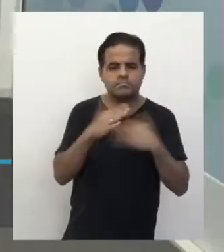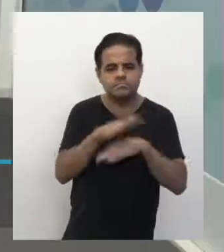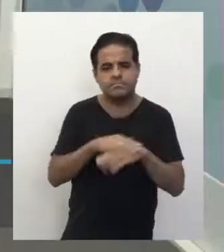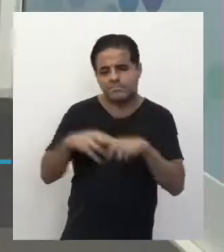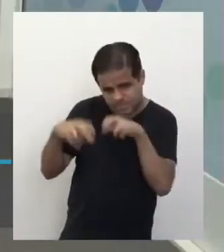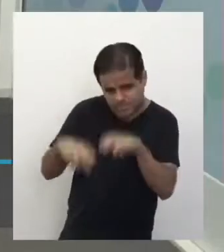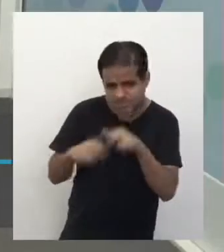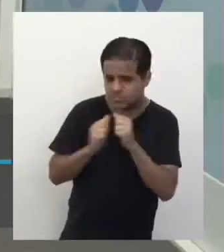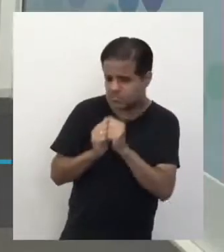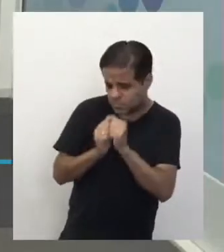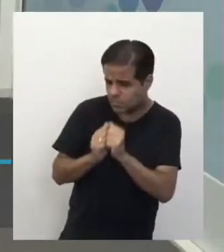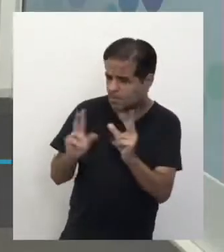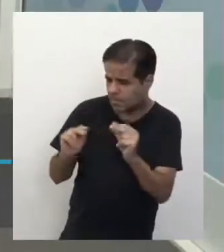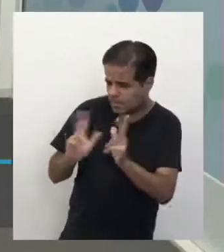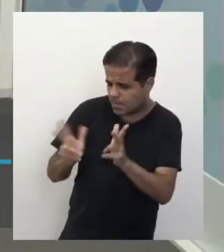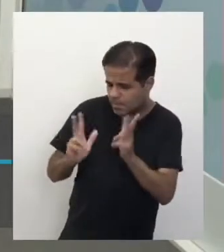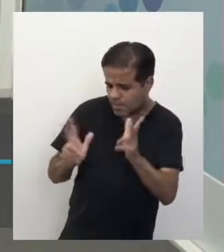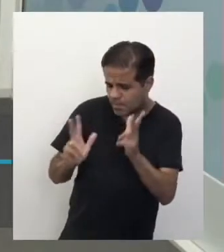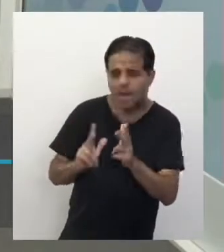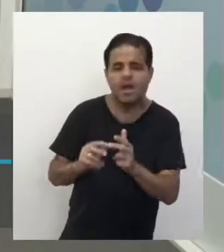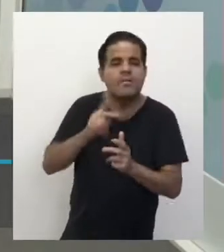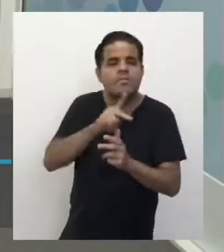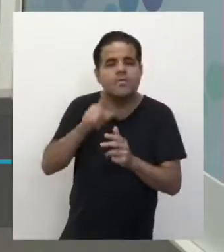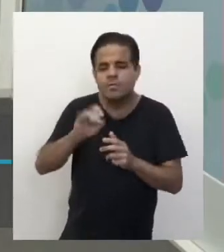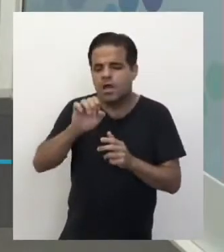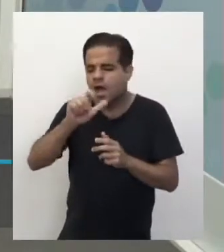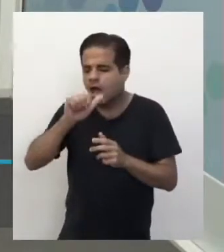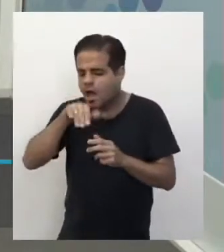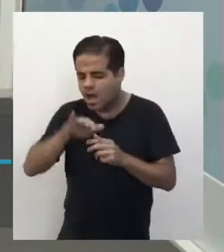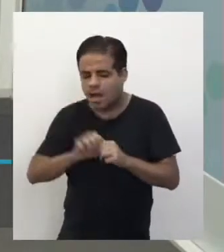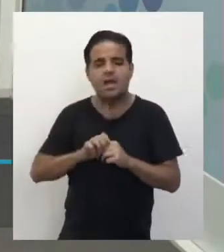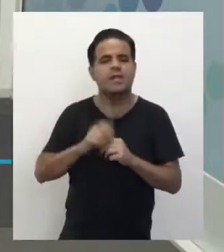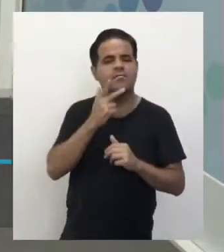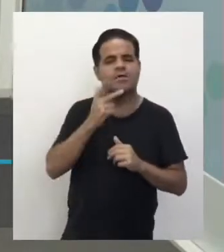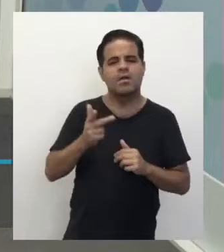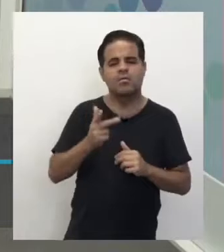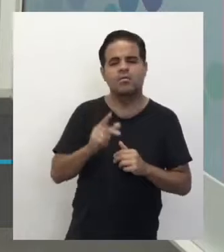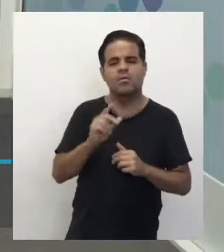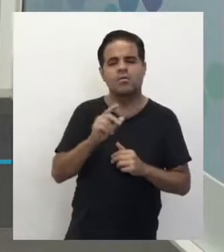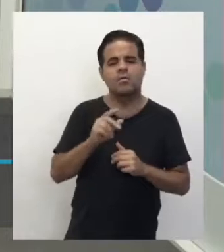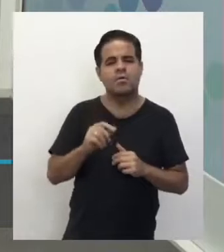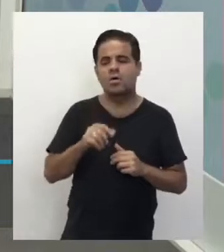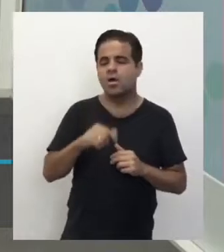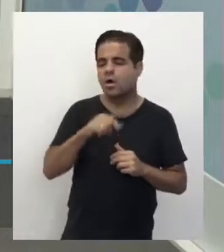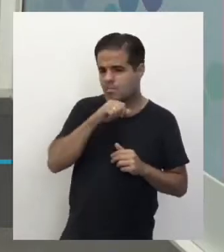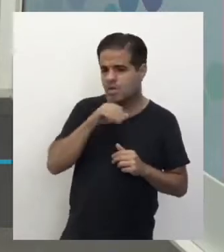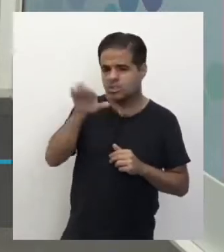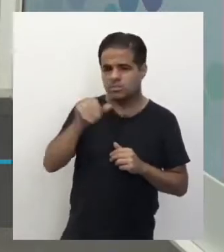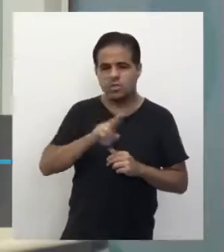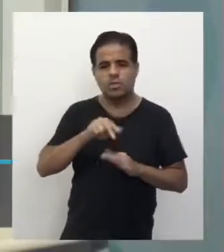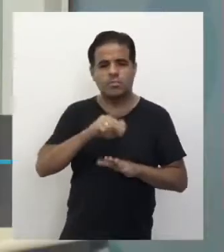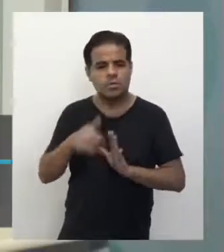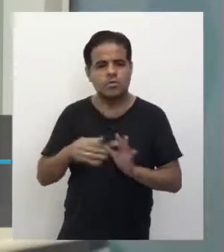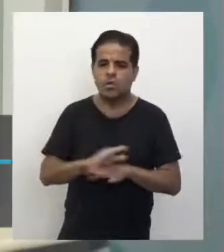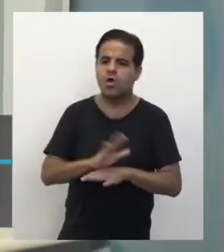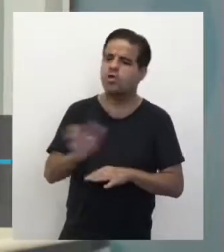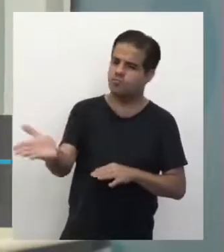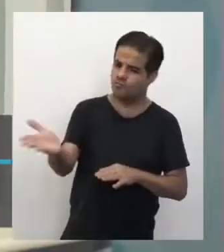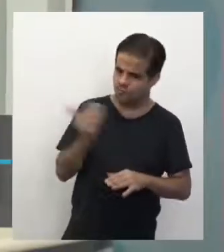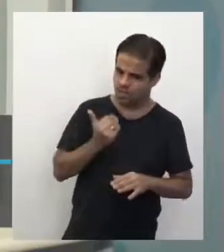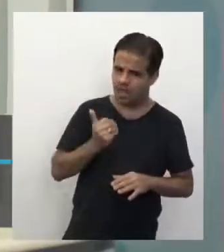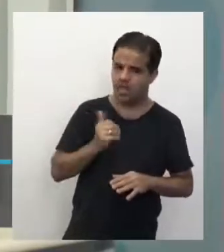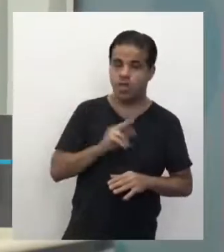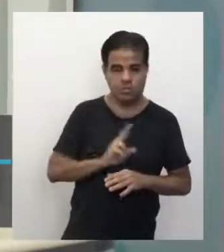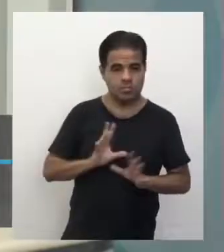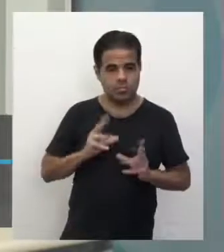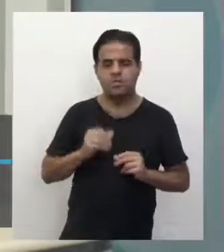Senta aqui que a gente vai conversar Professora um pouquinho. Elaine, até lembrei o contexto aqui. Normalmente, né, fala assim, os filhos falam, quando a mãe chama pelo nome completo, né, vem aqui, é que